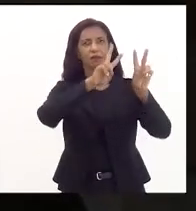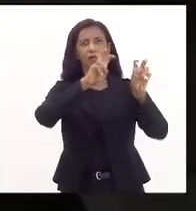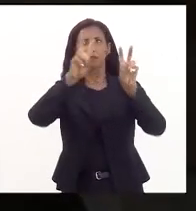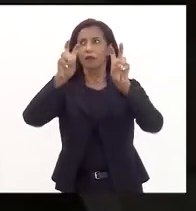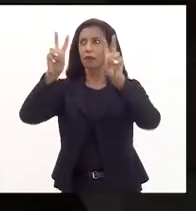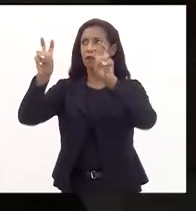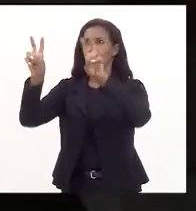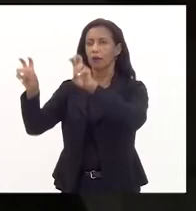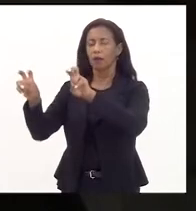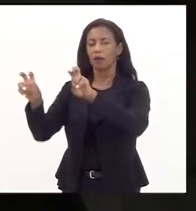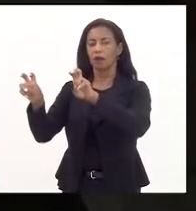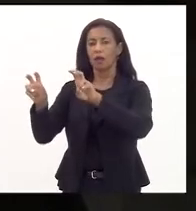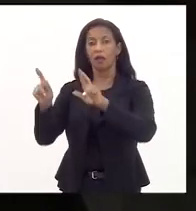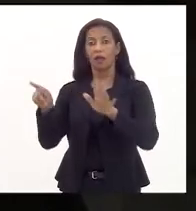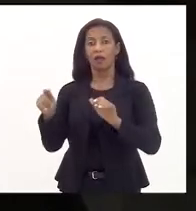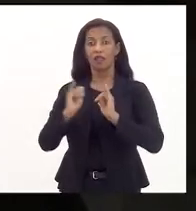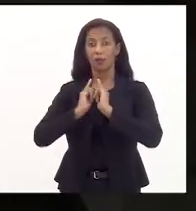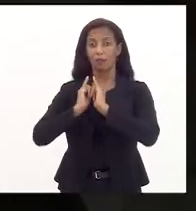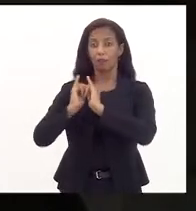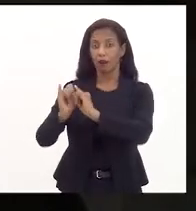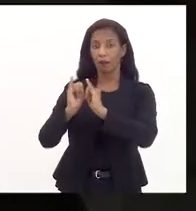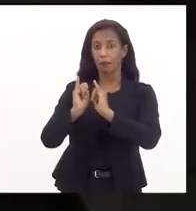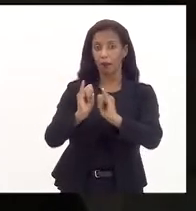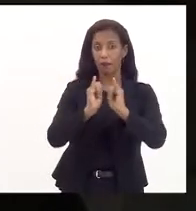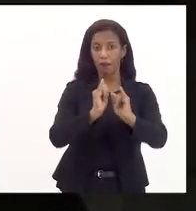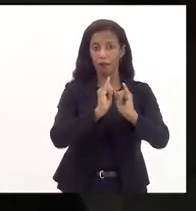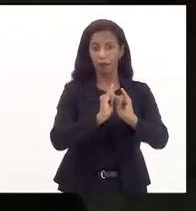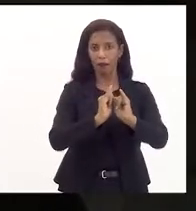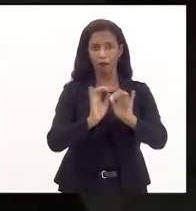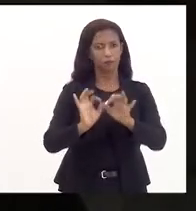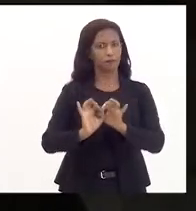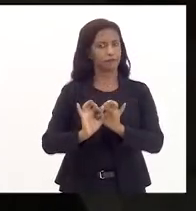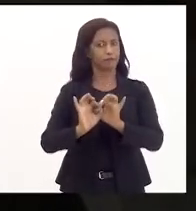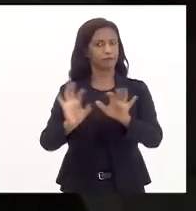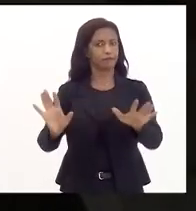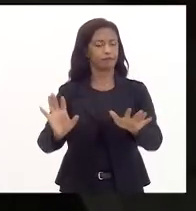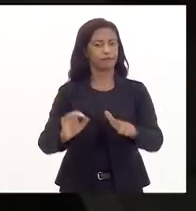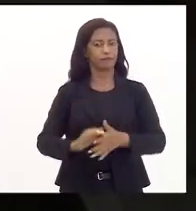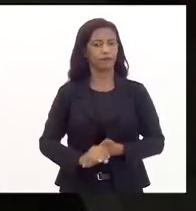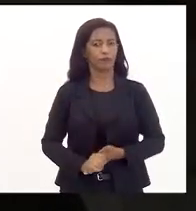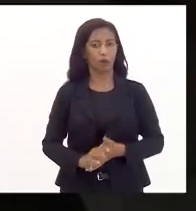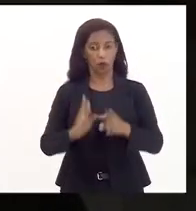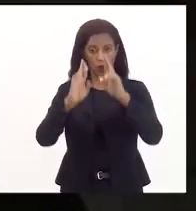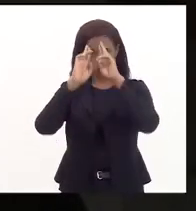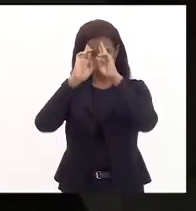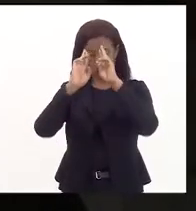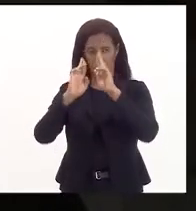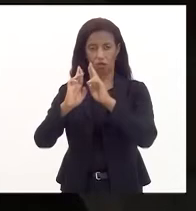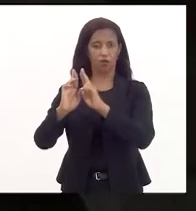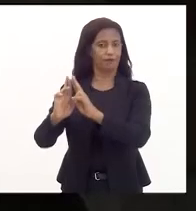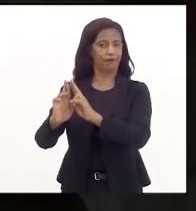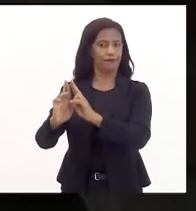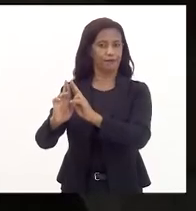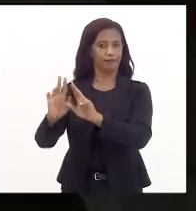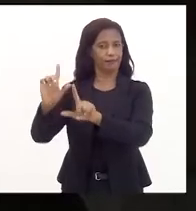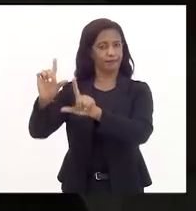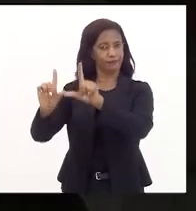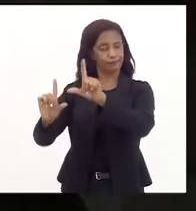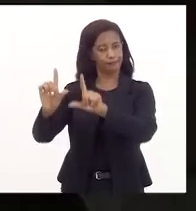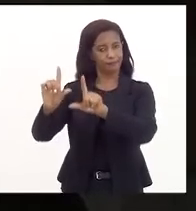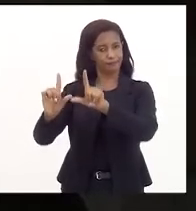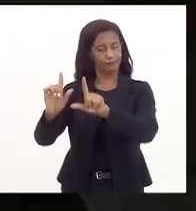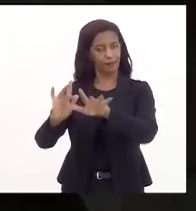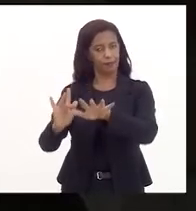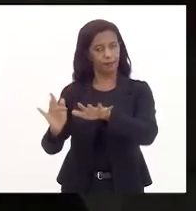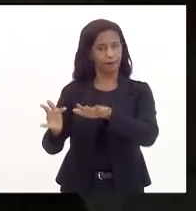e propagar a notícia com ampla liberdade. Então, respeito profundamente